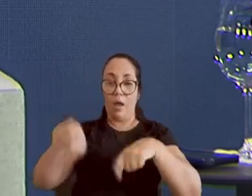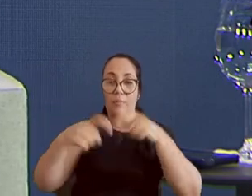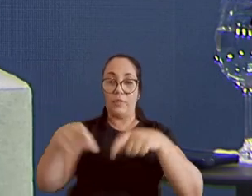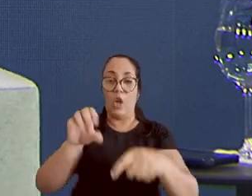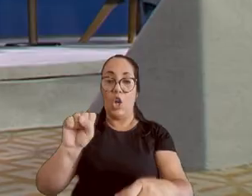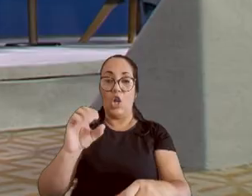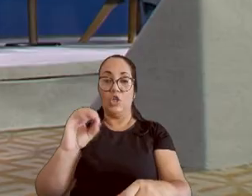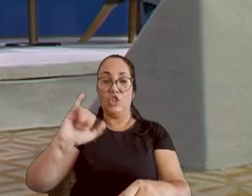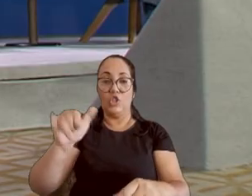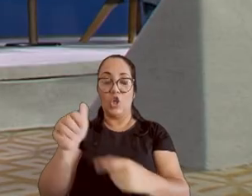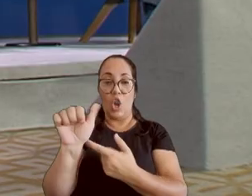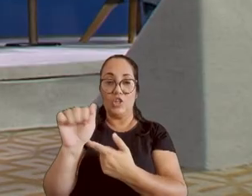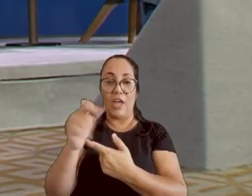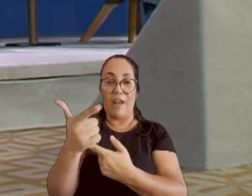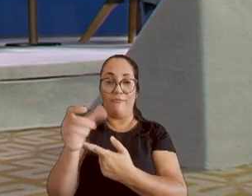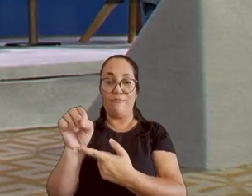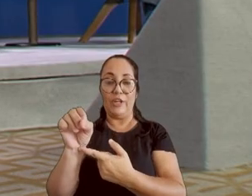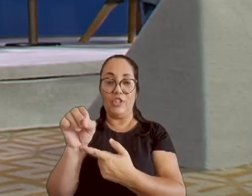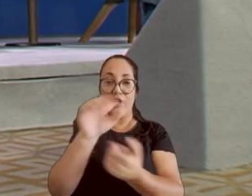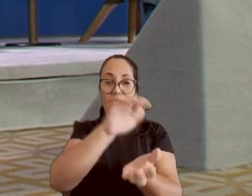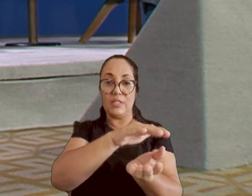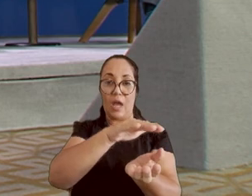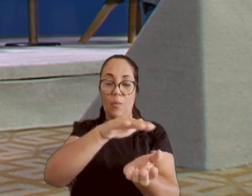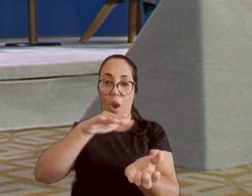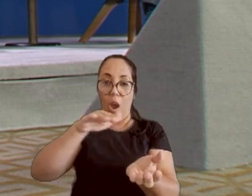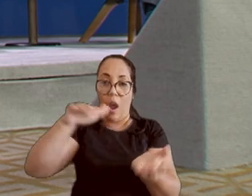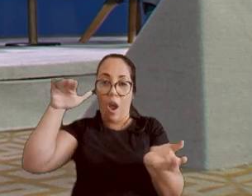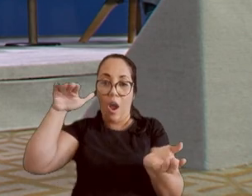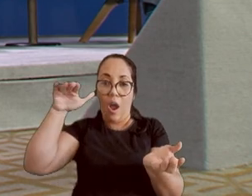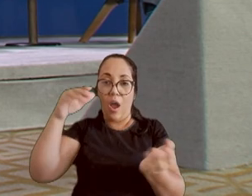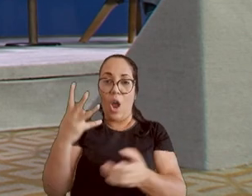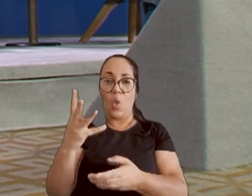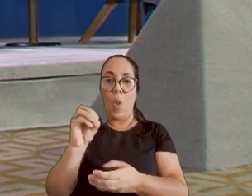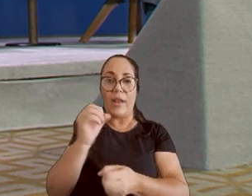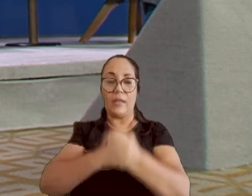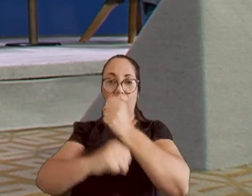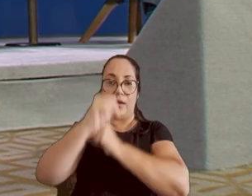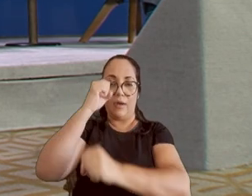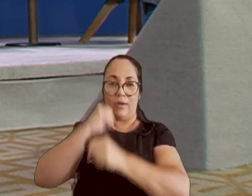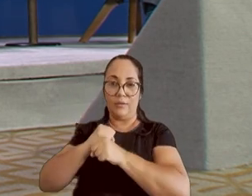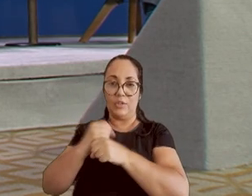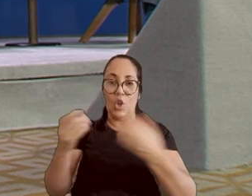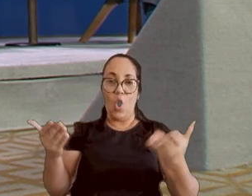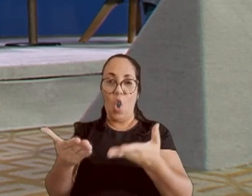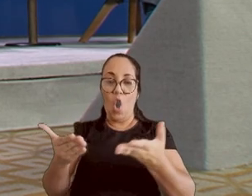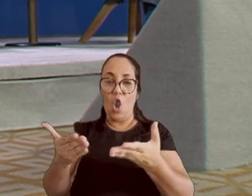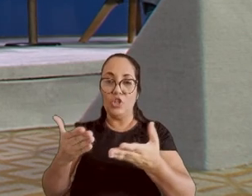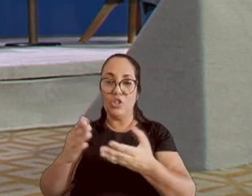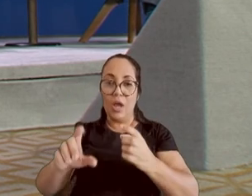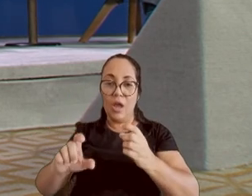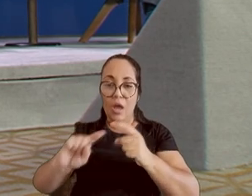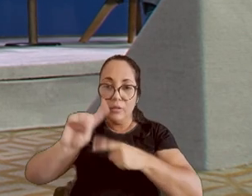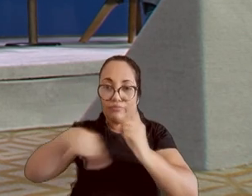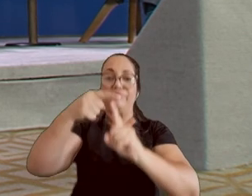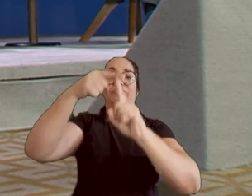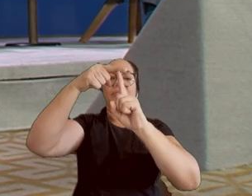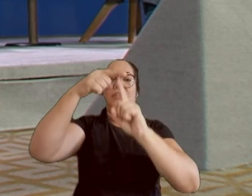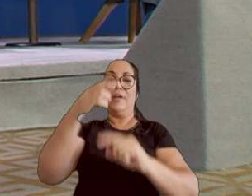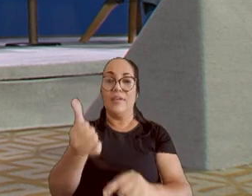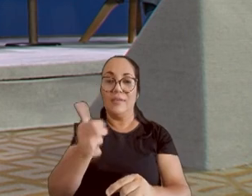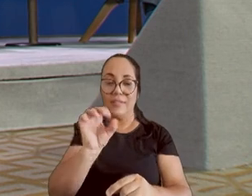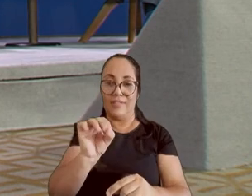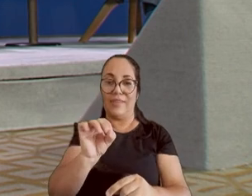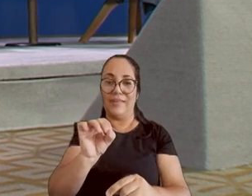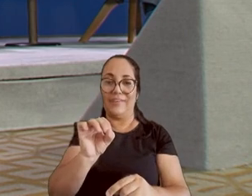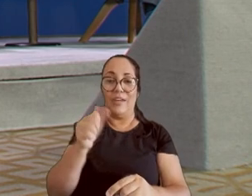sacas por hectares faz 40 e Poucos Anos Atrás Hoje ele pegou 60 e 78 não tinha iPhone